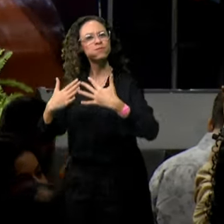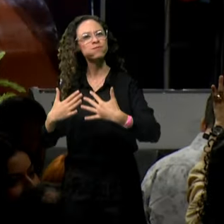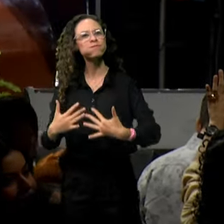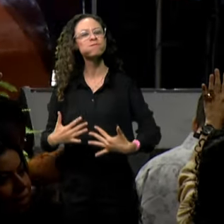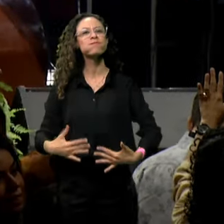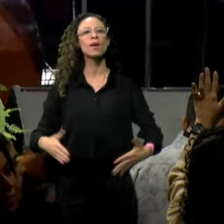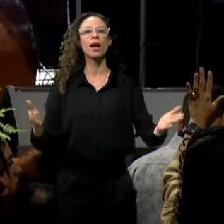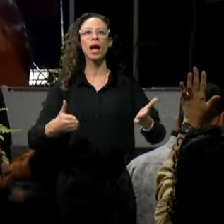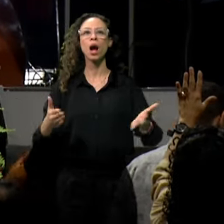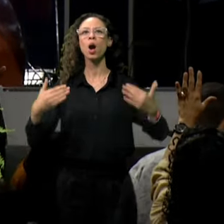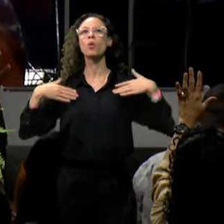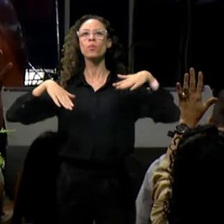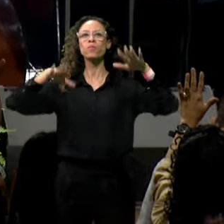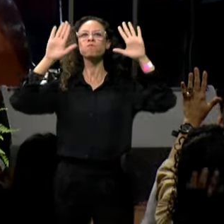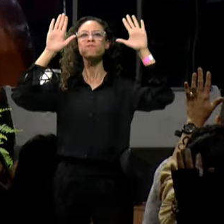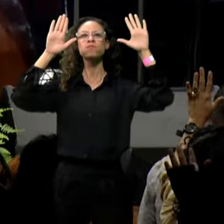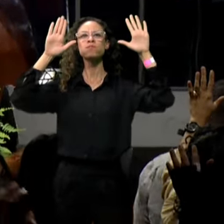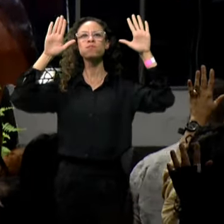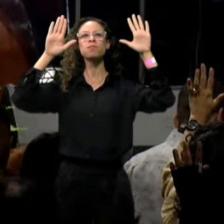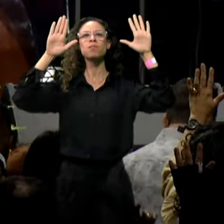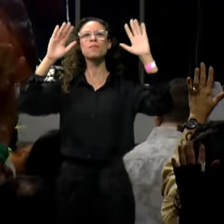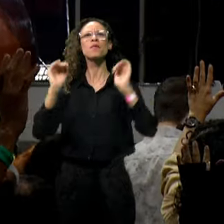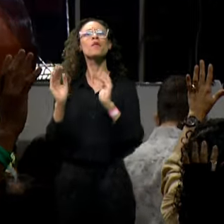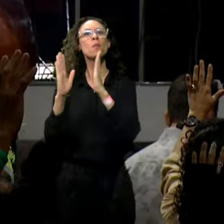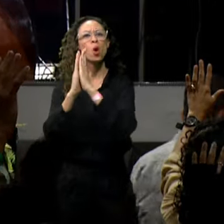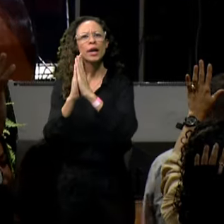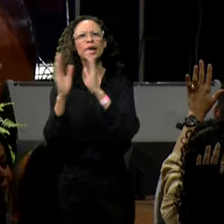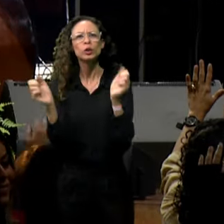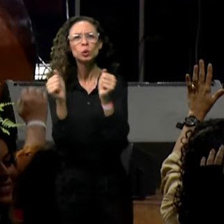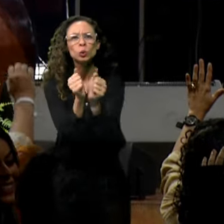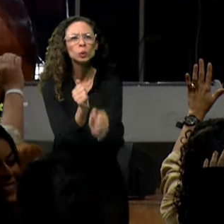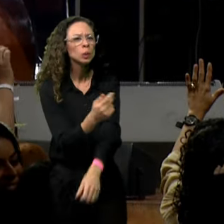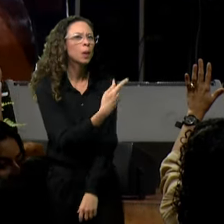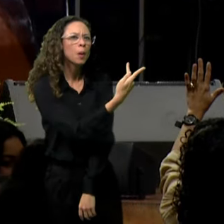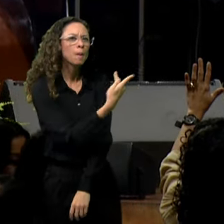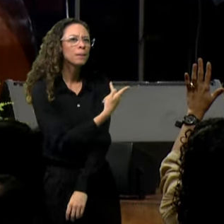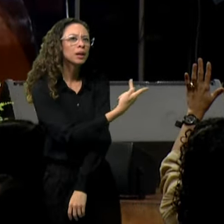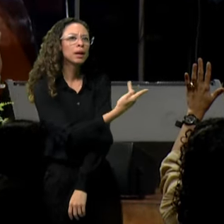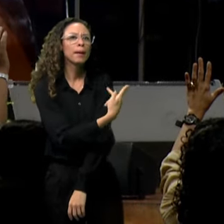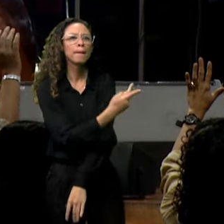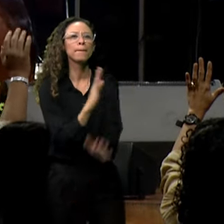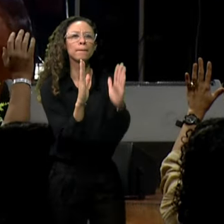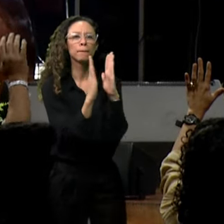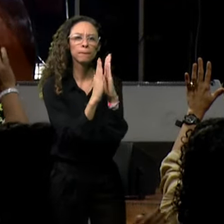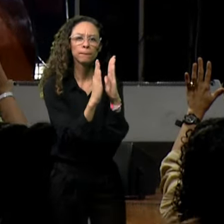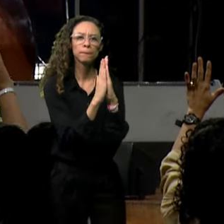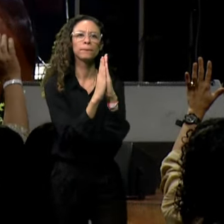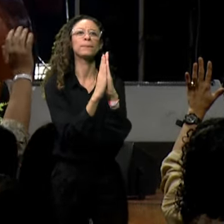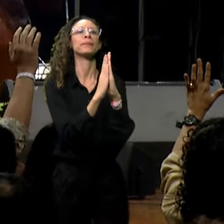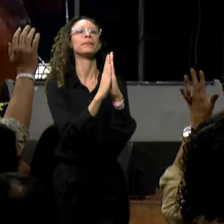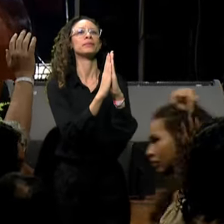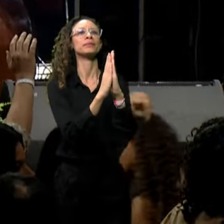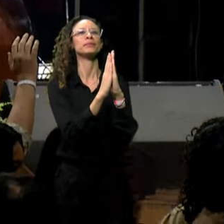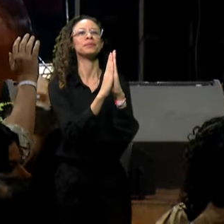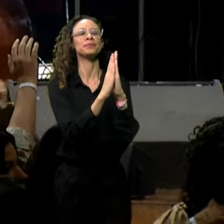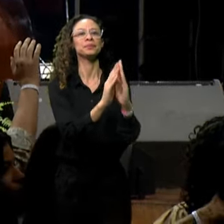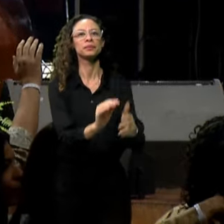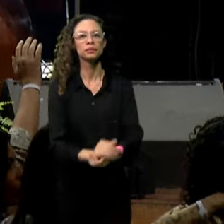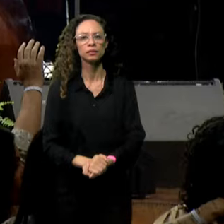levante as mãos aos céus e ora junto com alguém ora com a pessoa que está ao seu lado ele é massotera para você